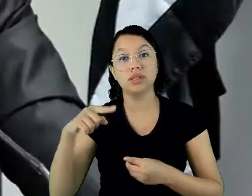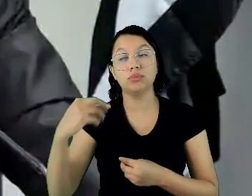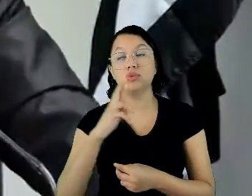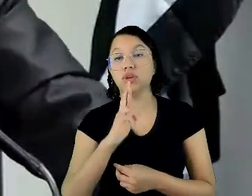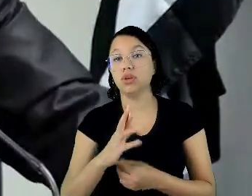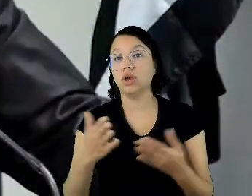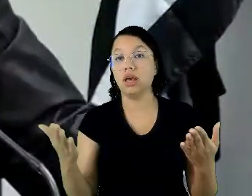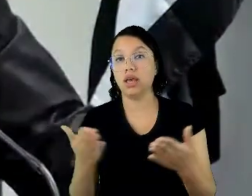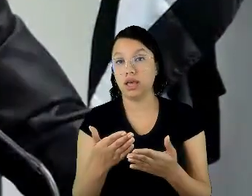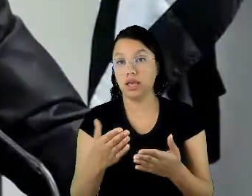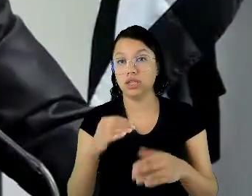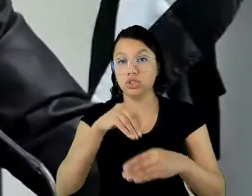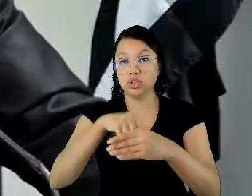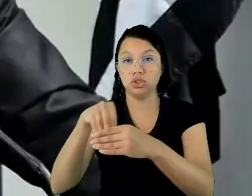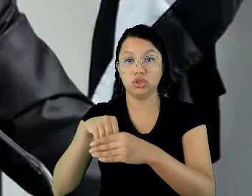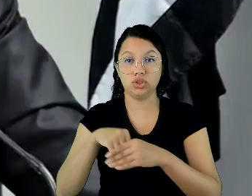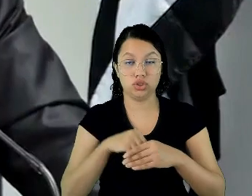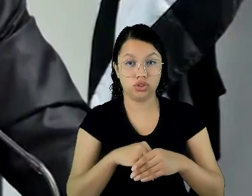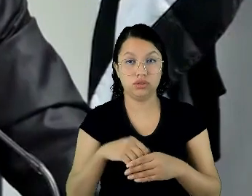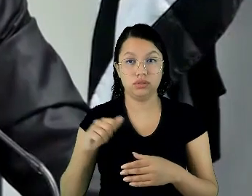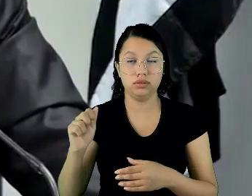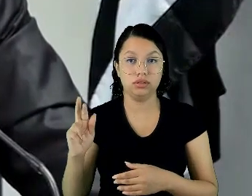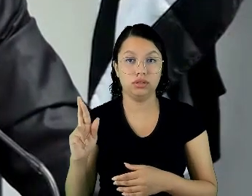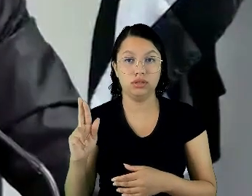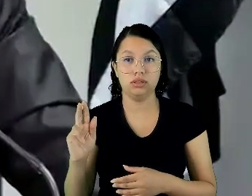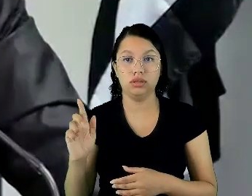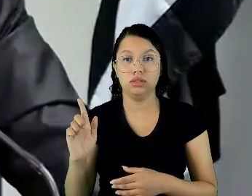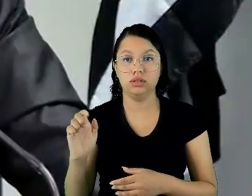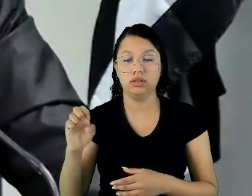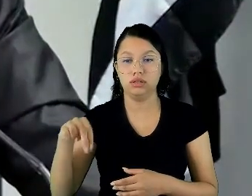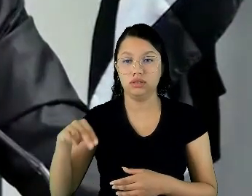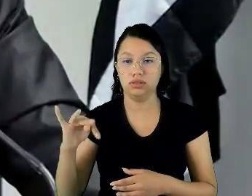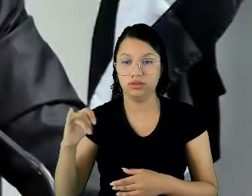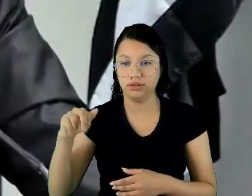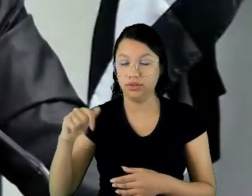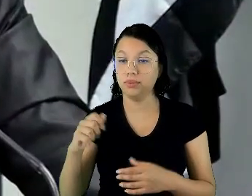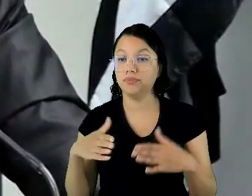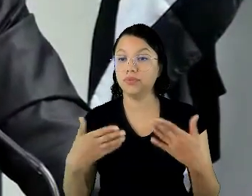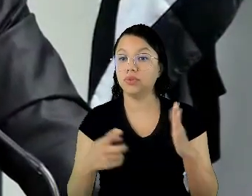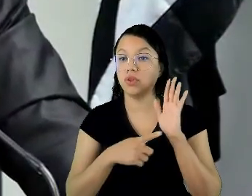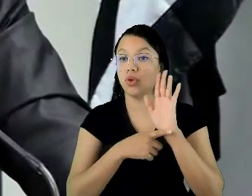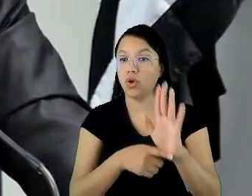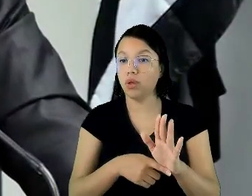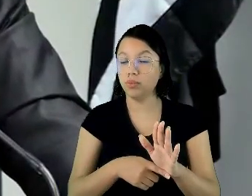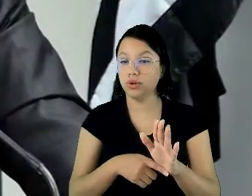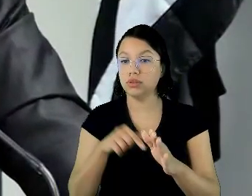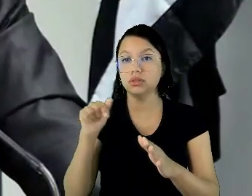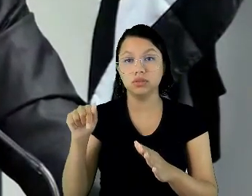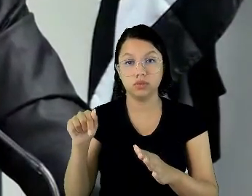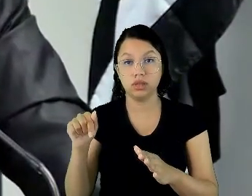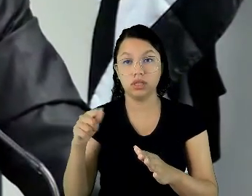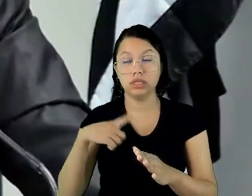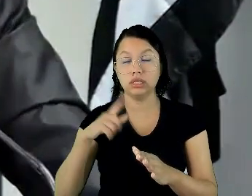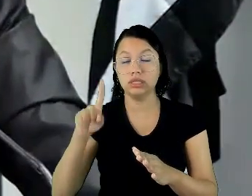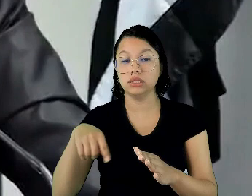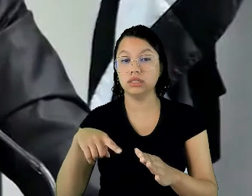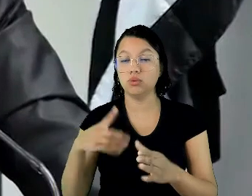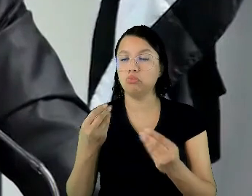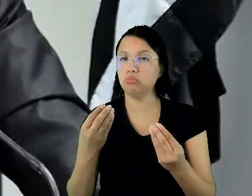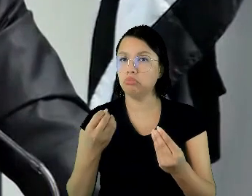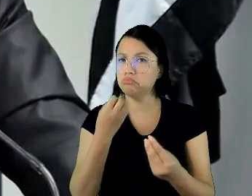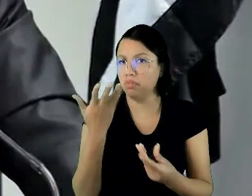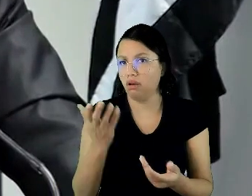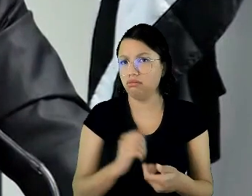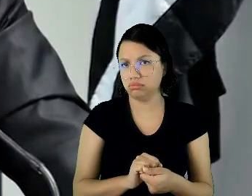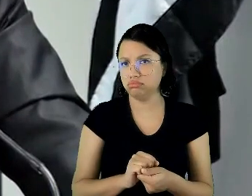então, a colaboração da Argentina tem sido sempre muito proativa, muito positiva.